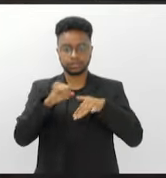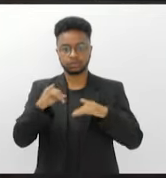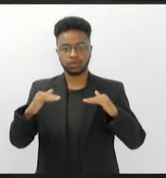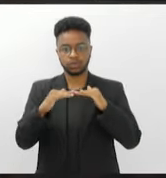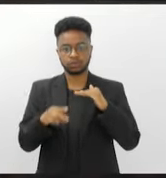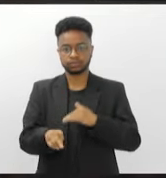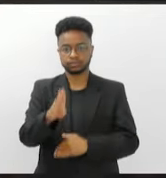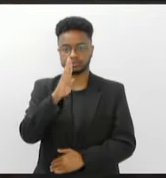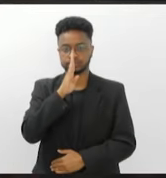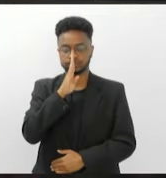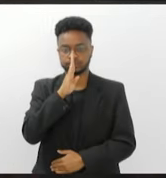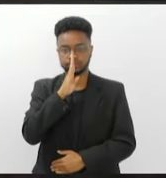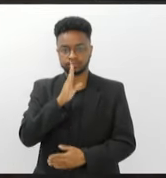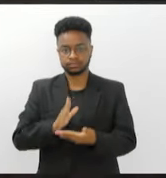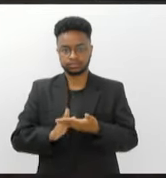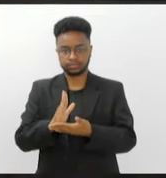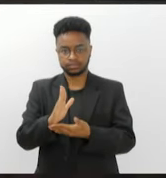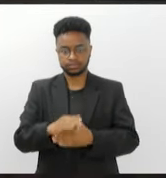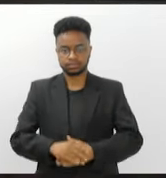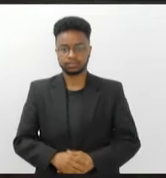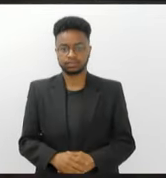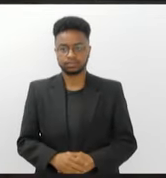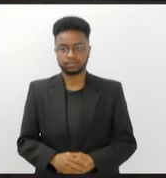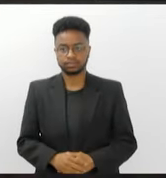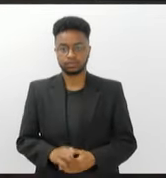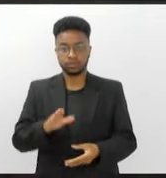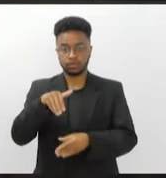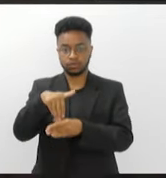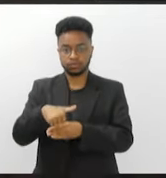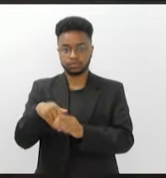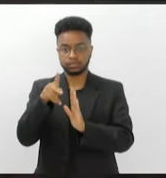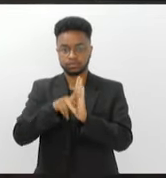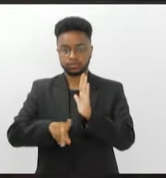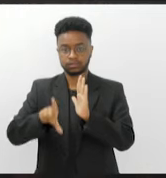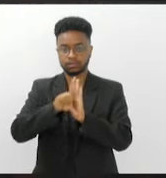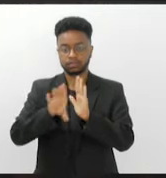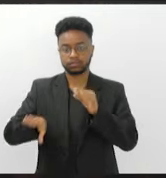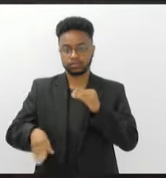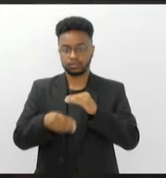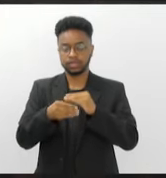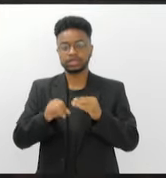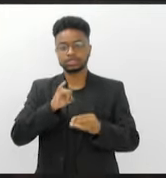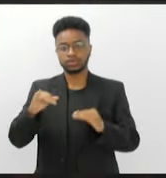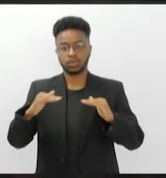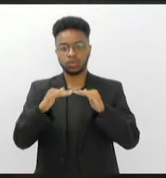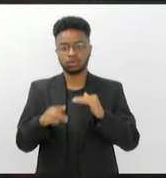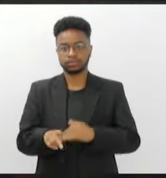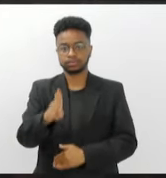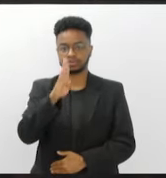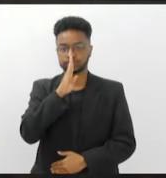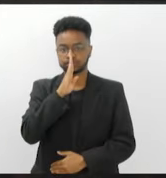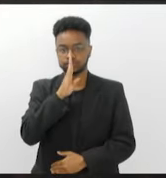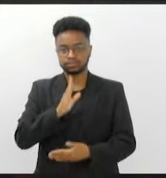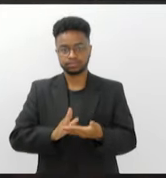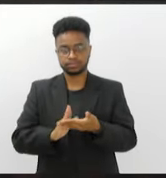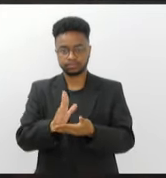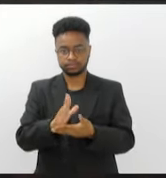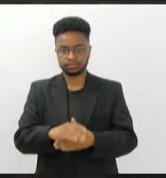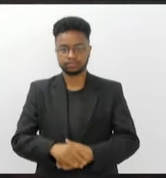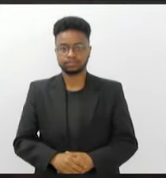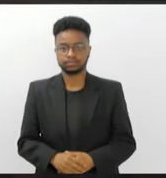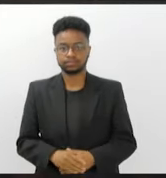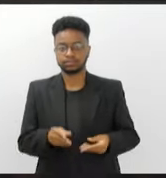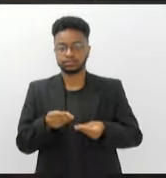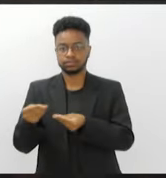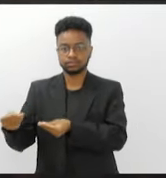aprovam, permaneçam como estão. Aprovado. Em votação, o projeto assim emendado. Os senhores que aprovam, permaneçam como estão. Aprovado. Vai